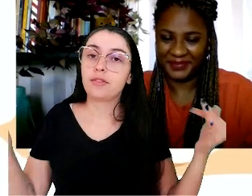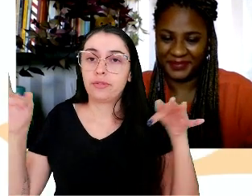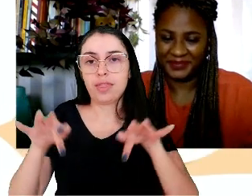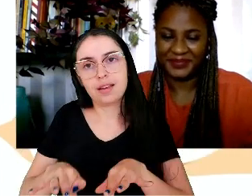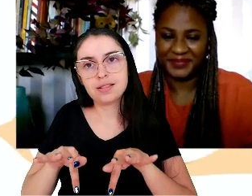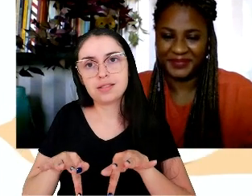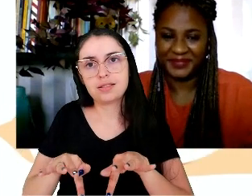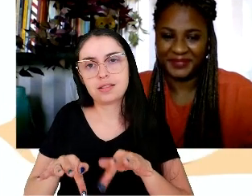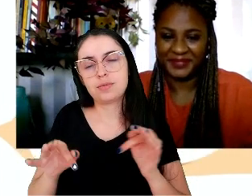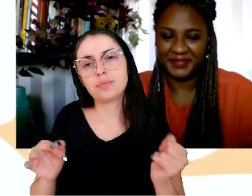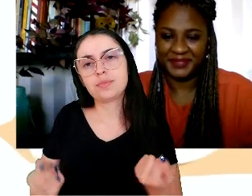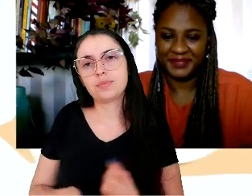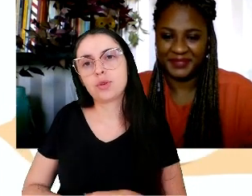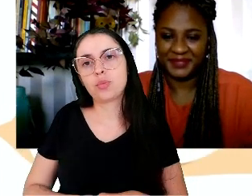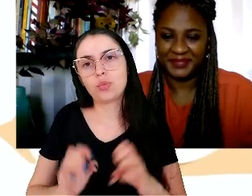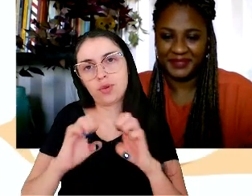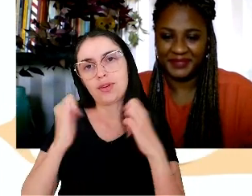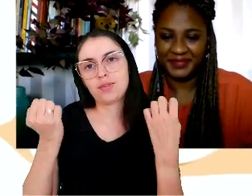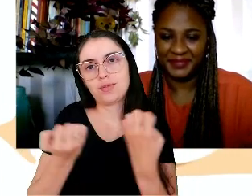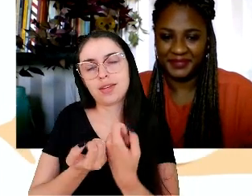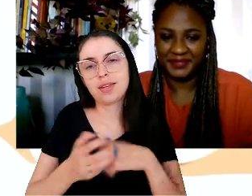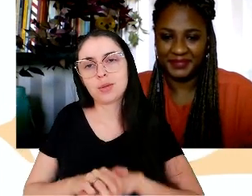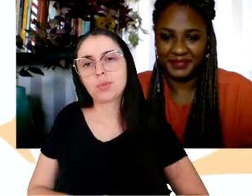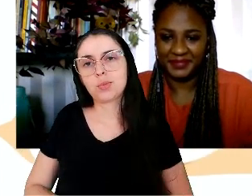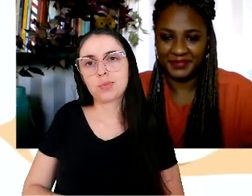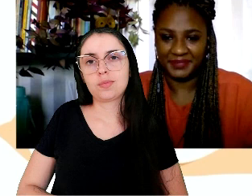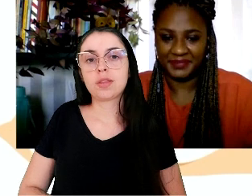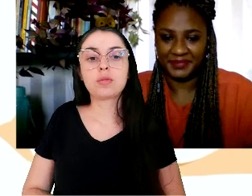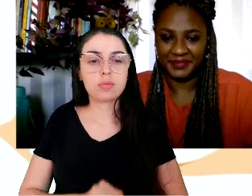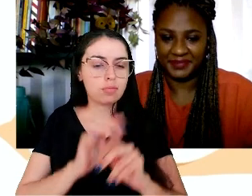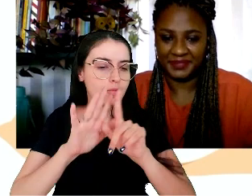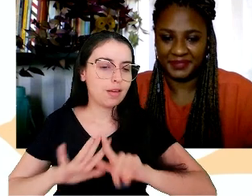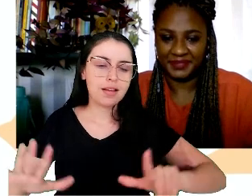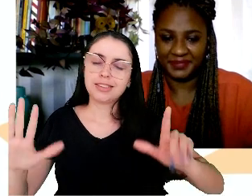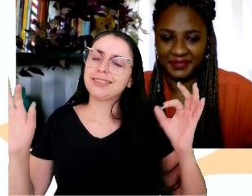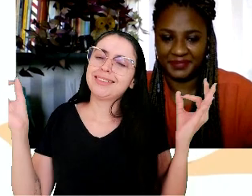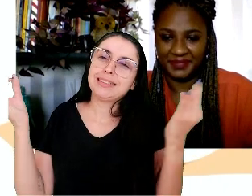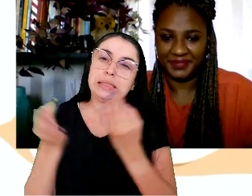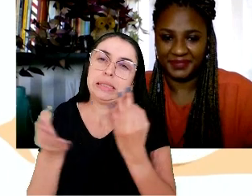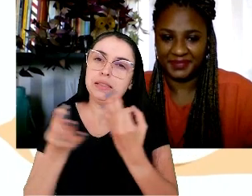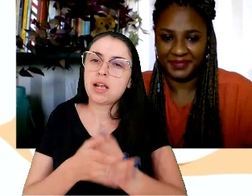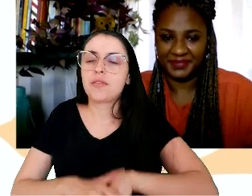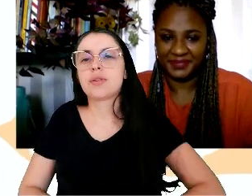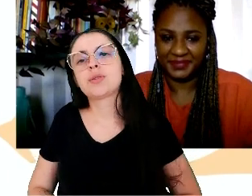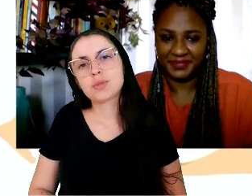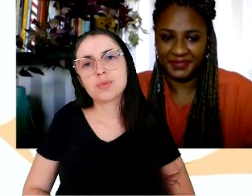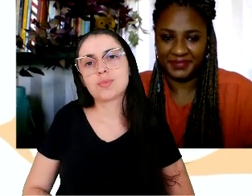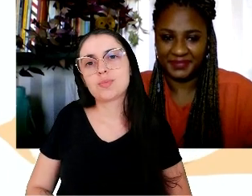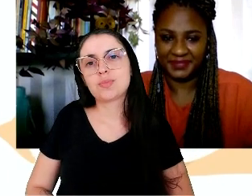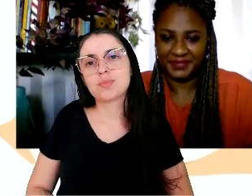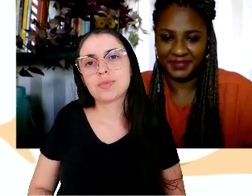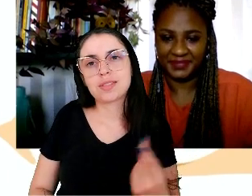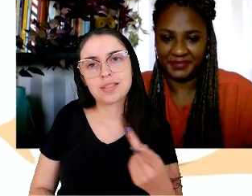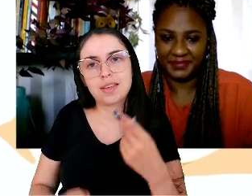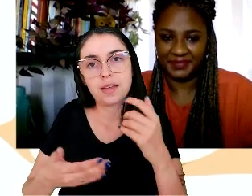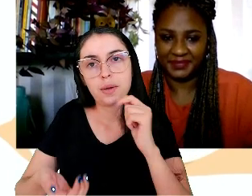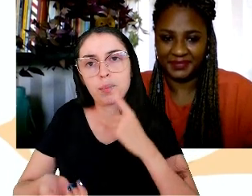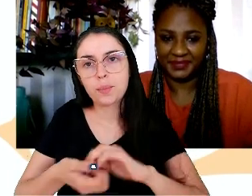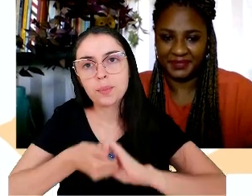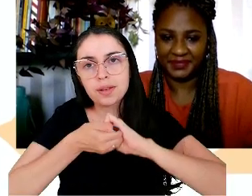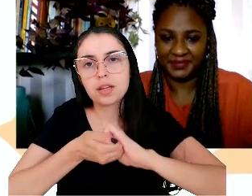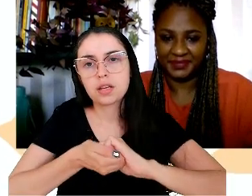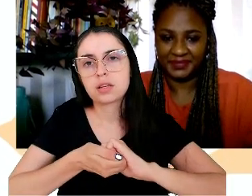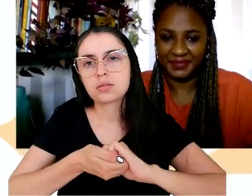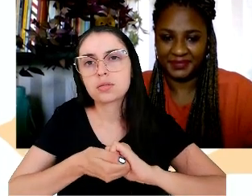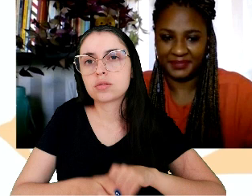de encerramento do evento. Realmente um painel maravilhoso. Eu gostaria de também deixar meus cumprimentos aos